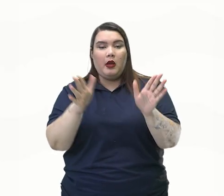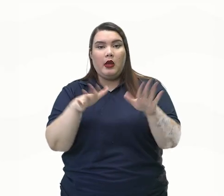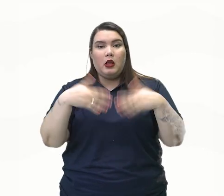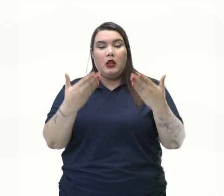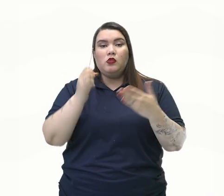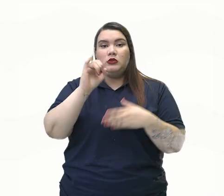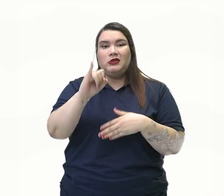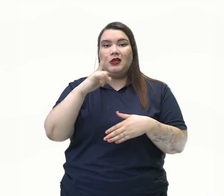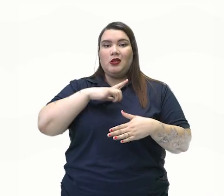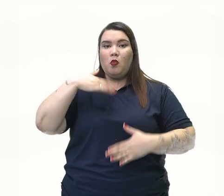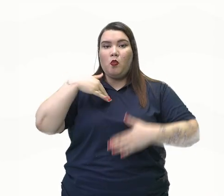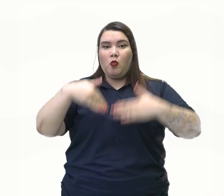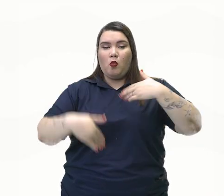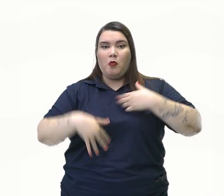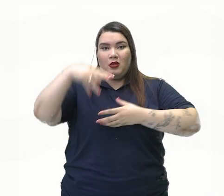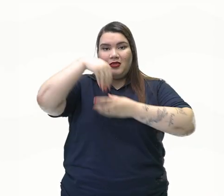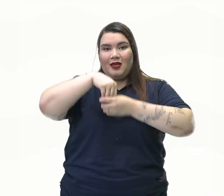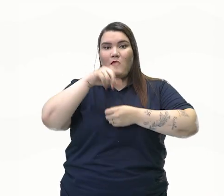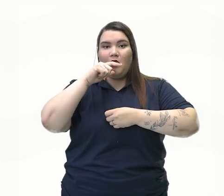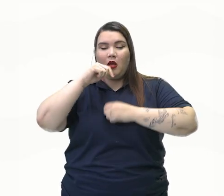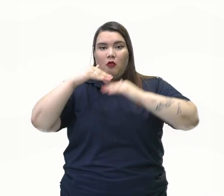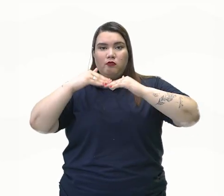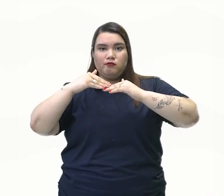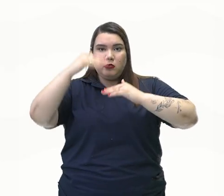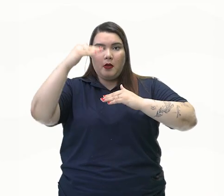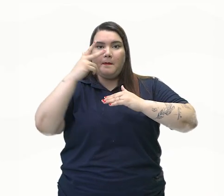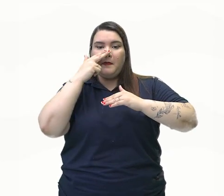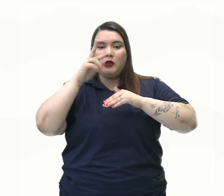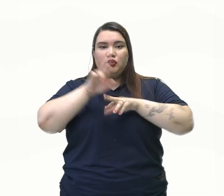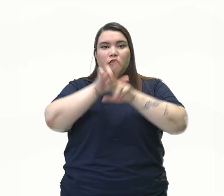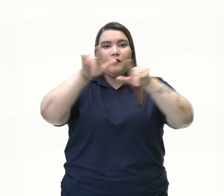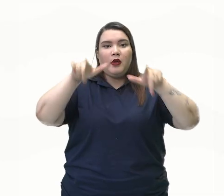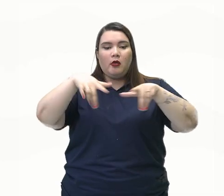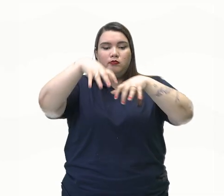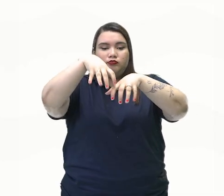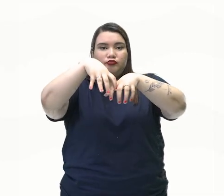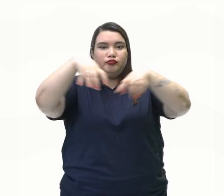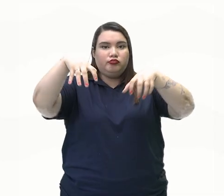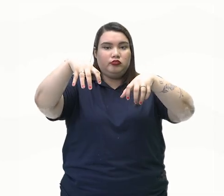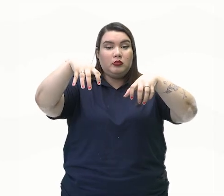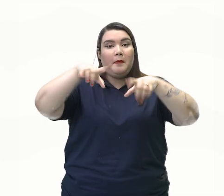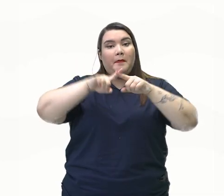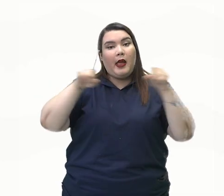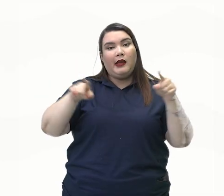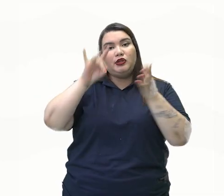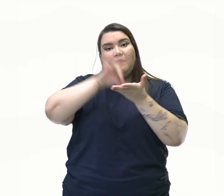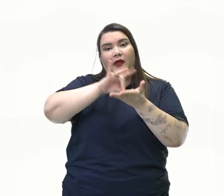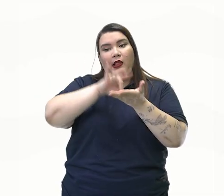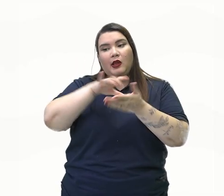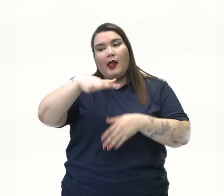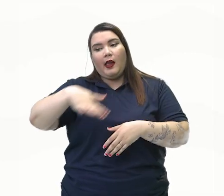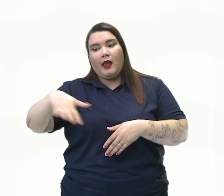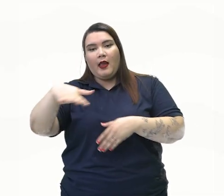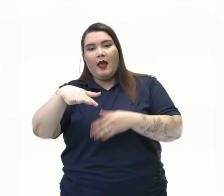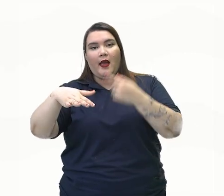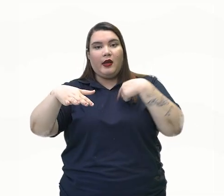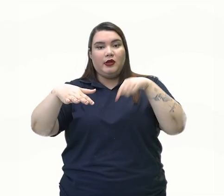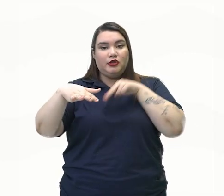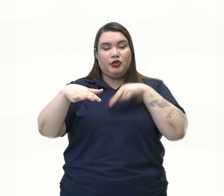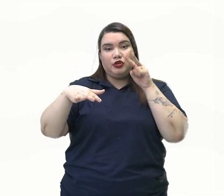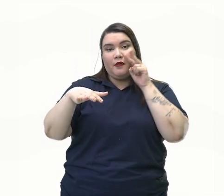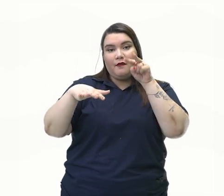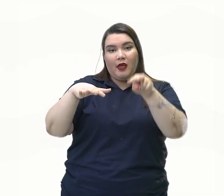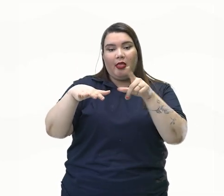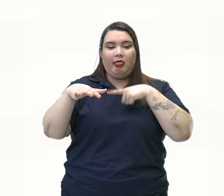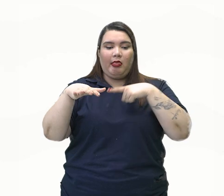parte submersa do corpo pareça estar em um local diferente de onde realmente está. E